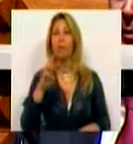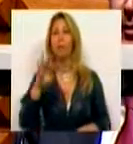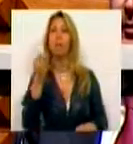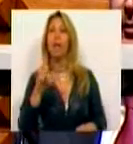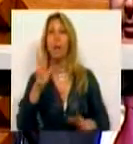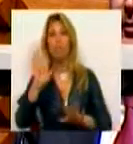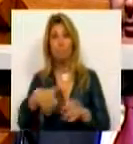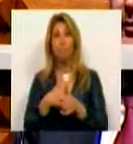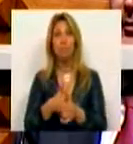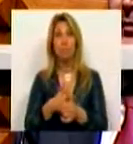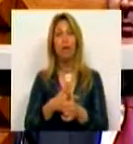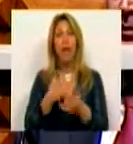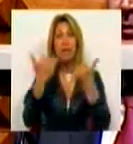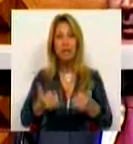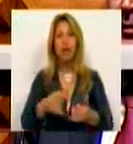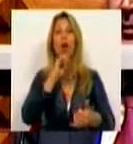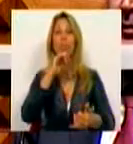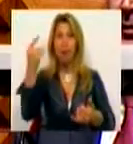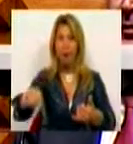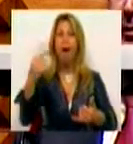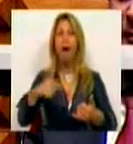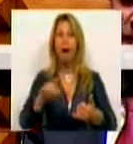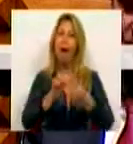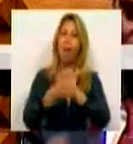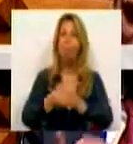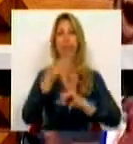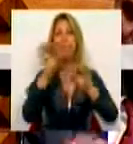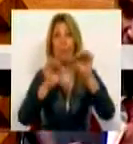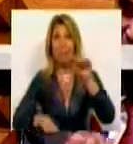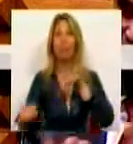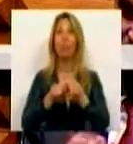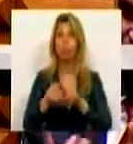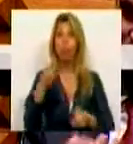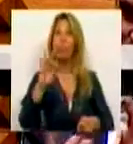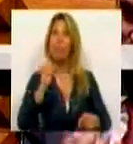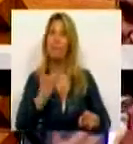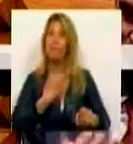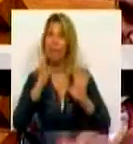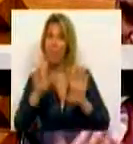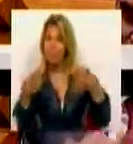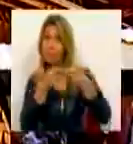seguir uma oportunidade para refazer a declaração política do PSD, adaptando-a à realidade.